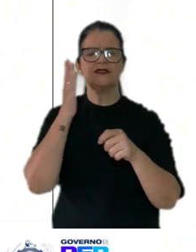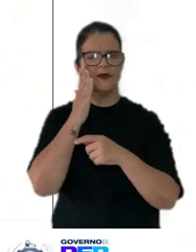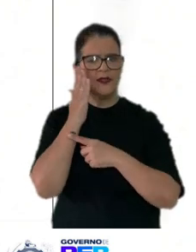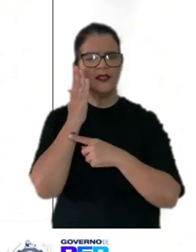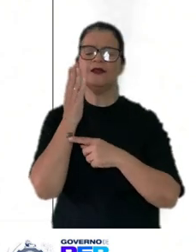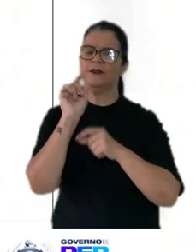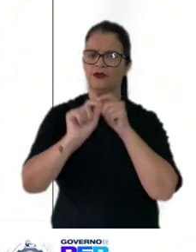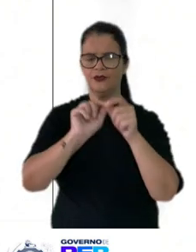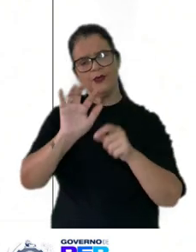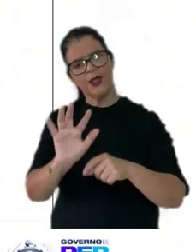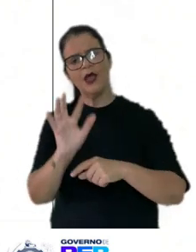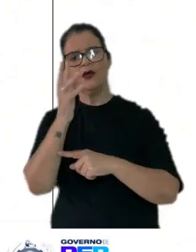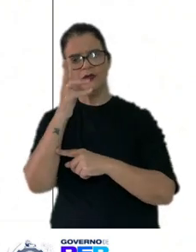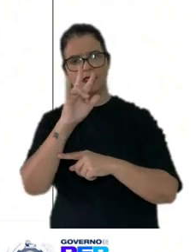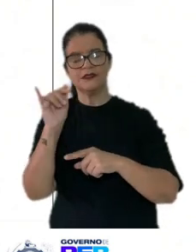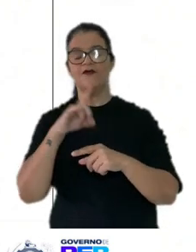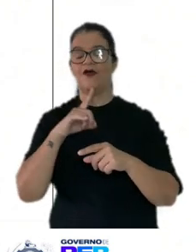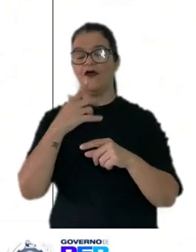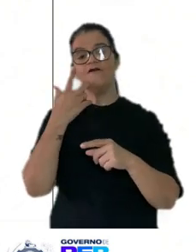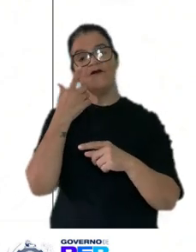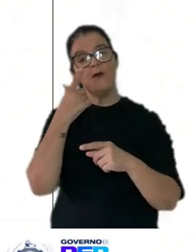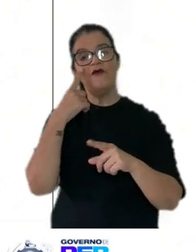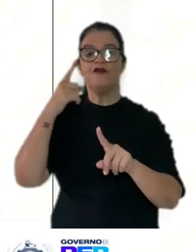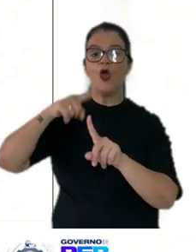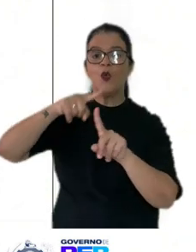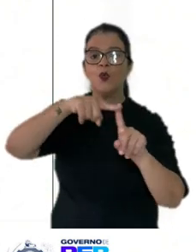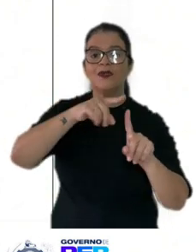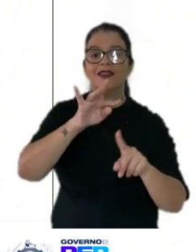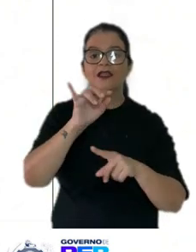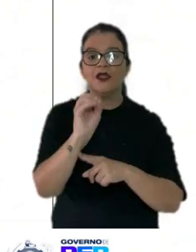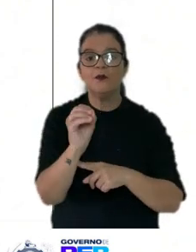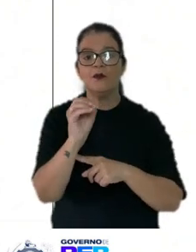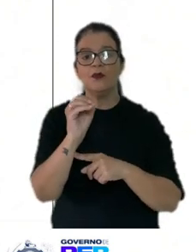agora vamos pro título olha o título